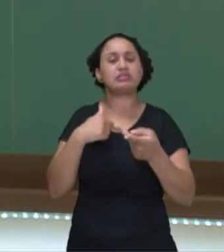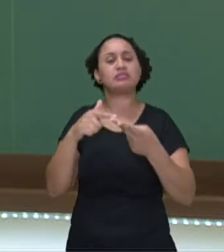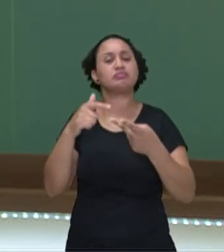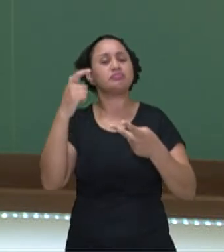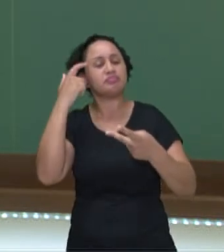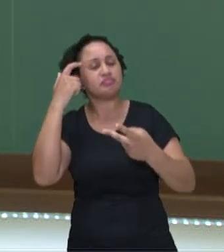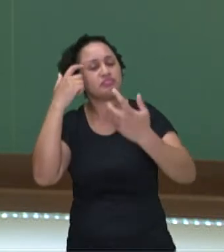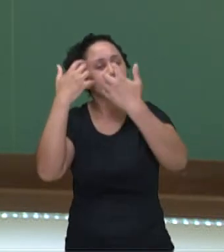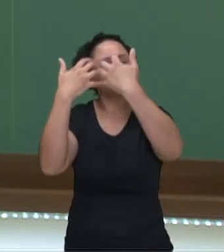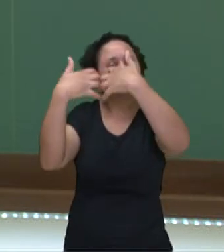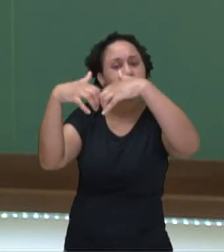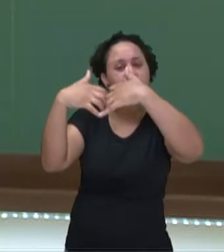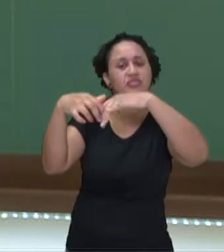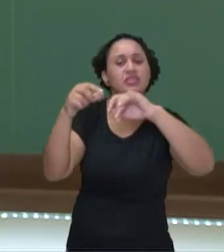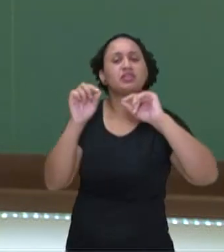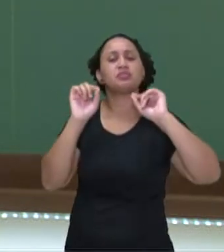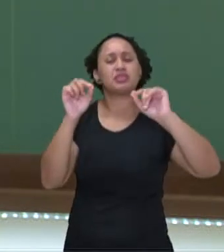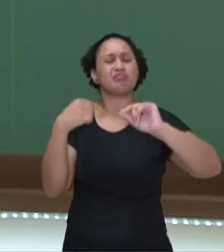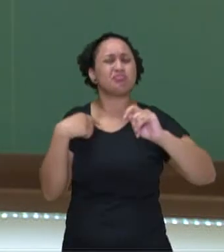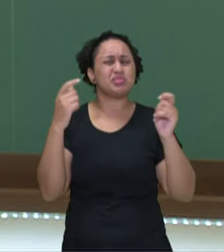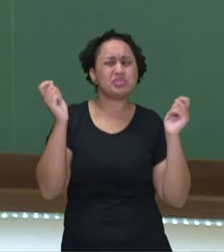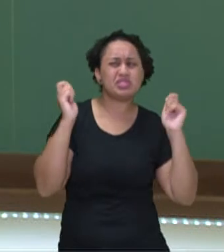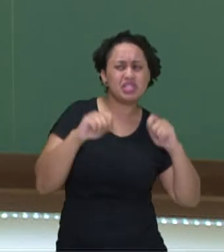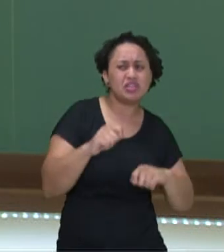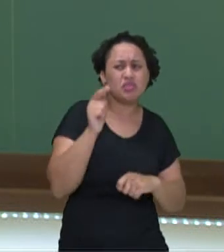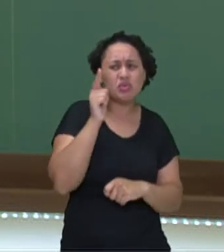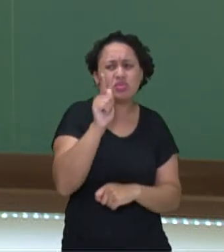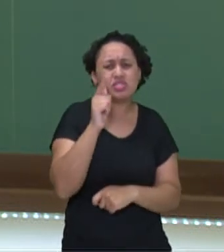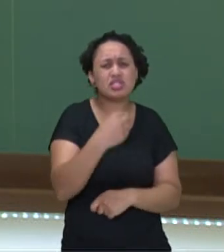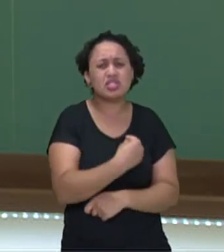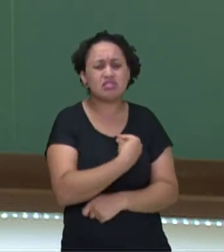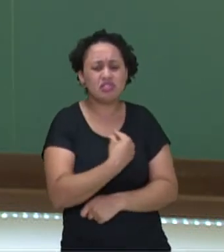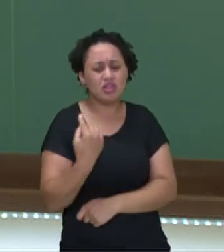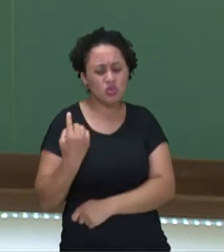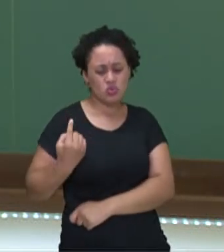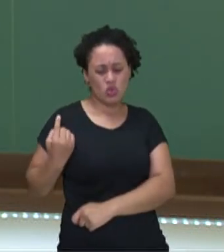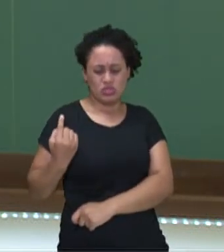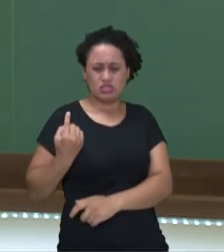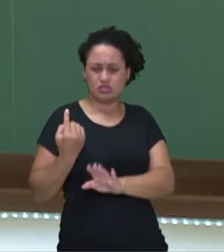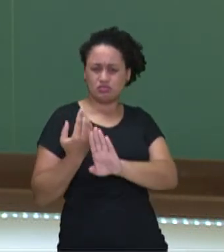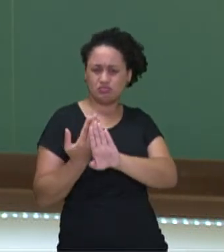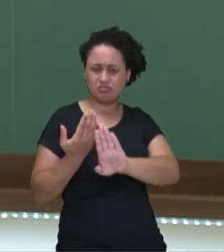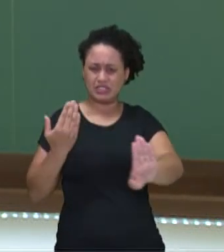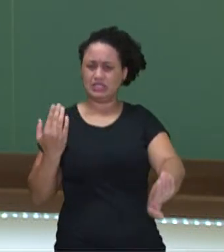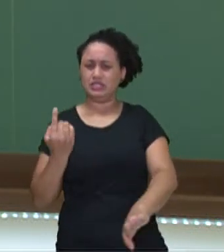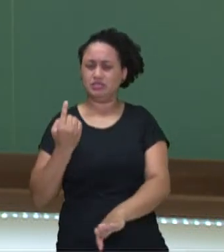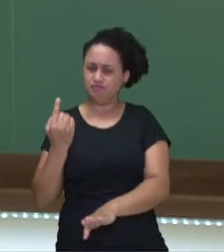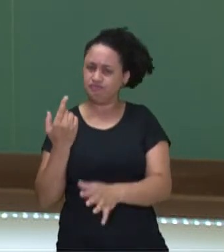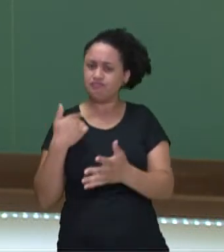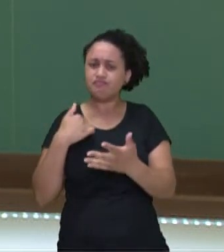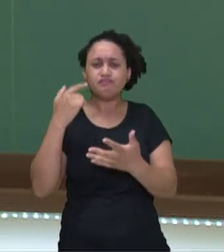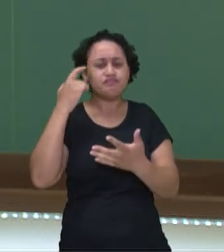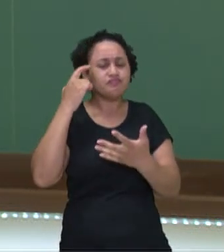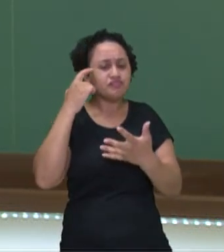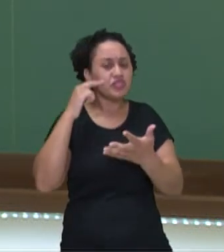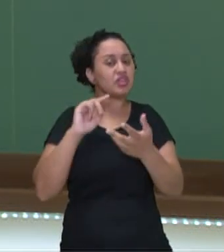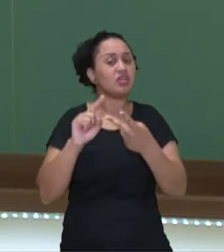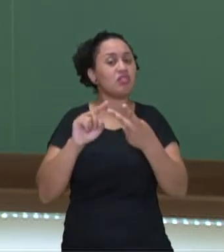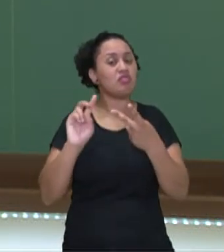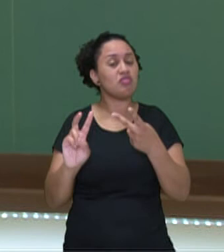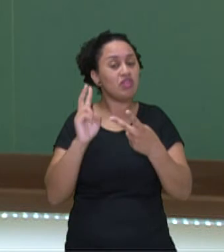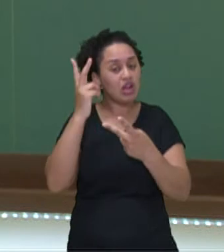refletimos justamente sobre, será que é possível viver isoladamente? Pensamos sobre isso, pensamos sobre